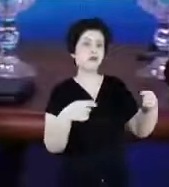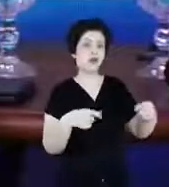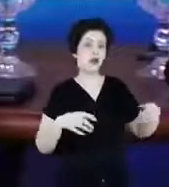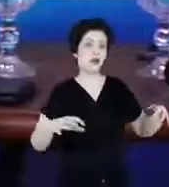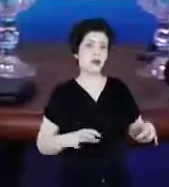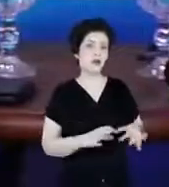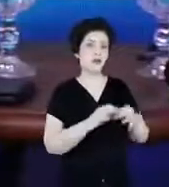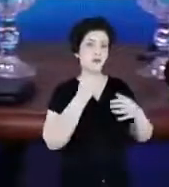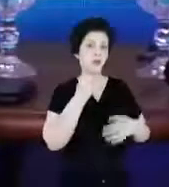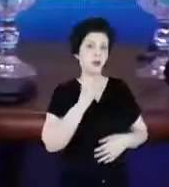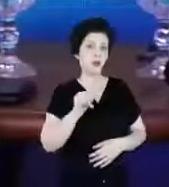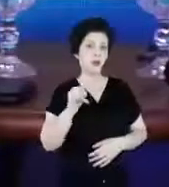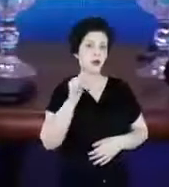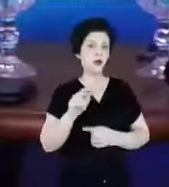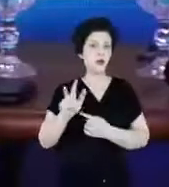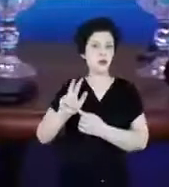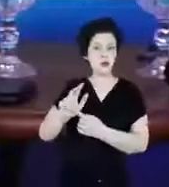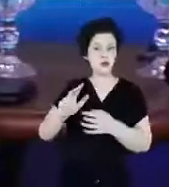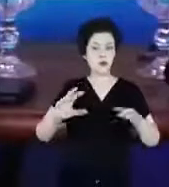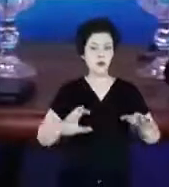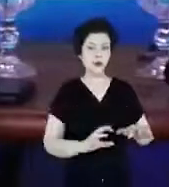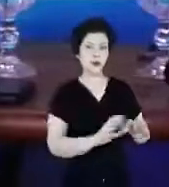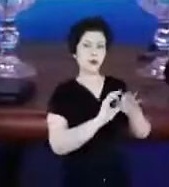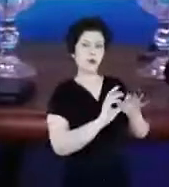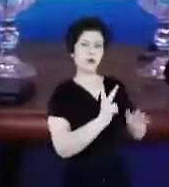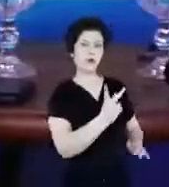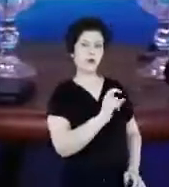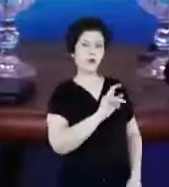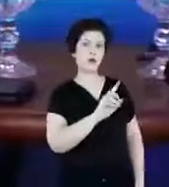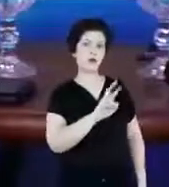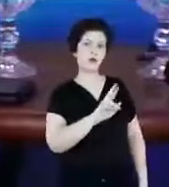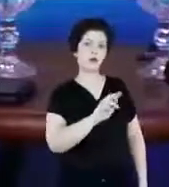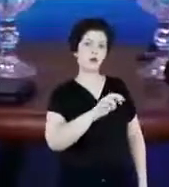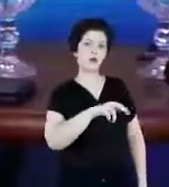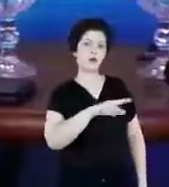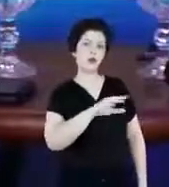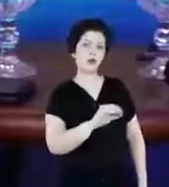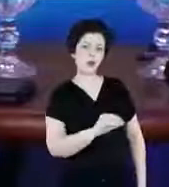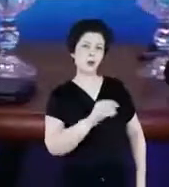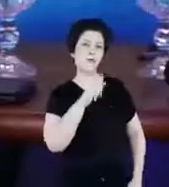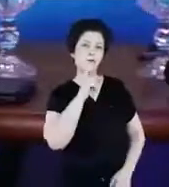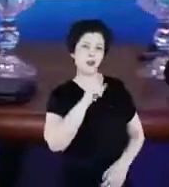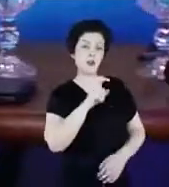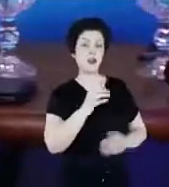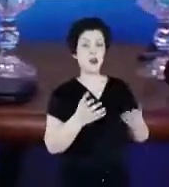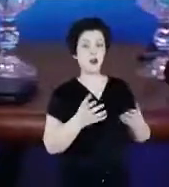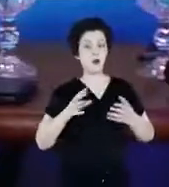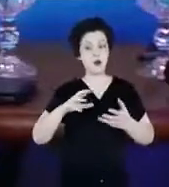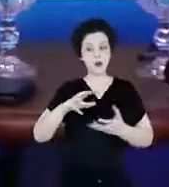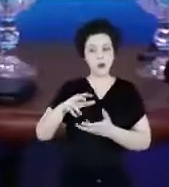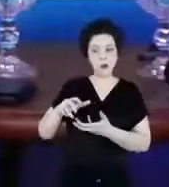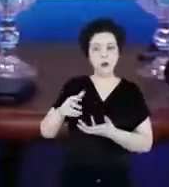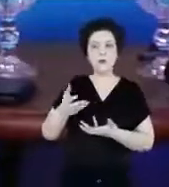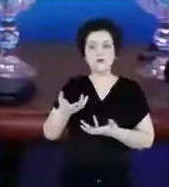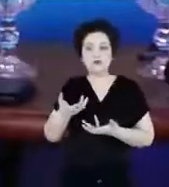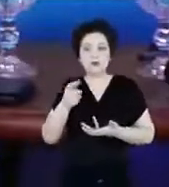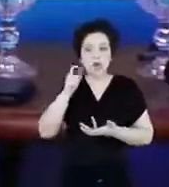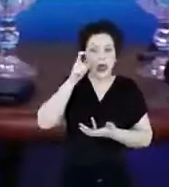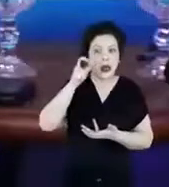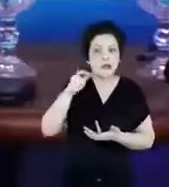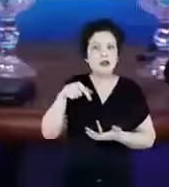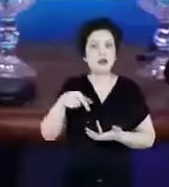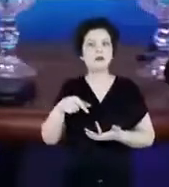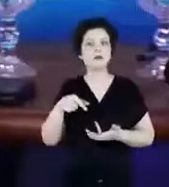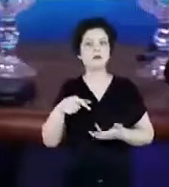energia eólica com o hidrogênio verde, que é um grande desafio que o mundo todo está agora se inserindo, e nós, inclusive,